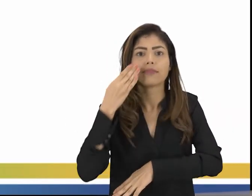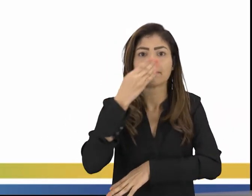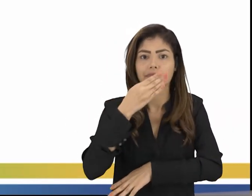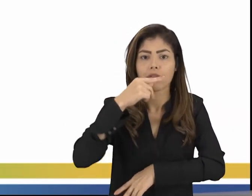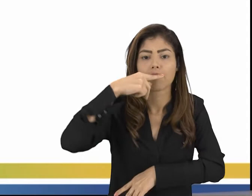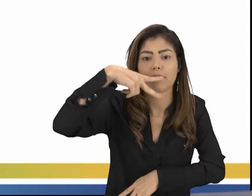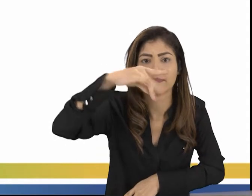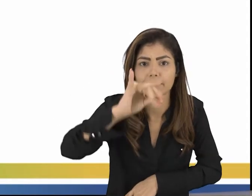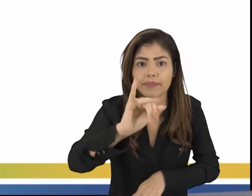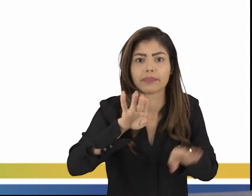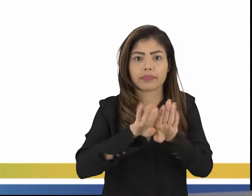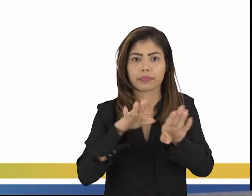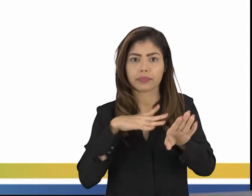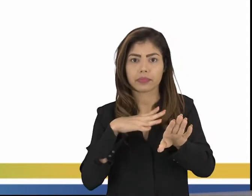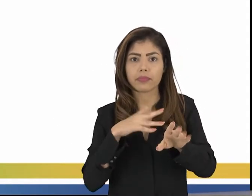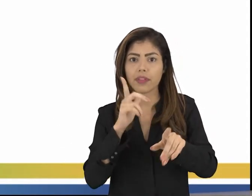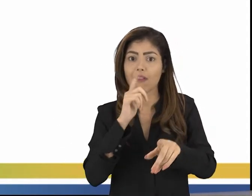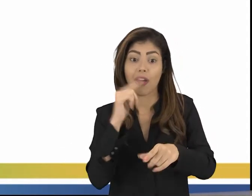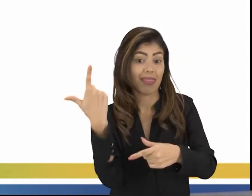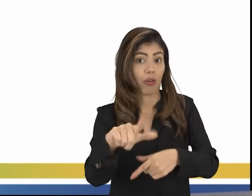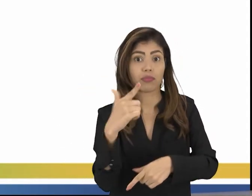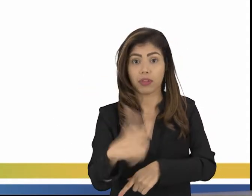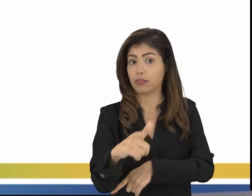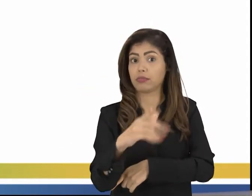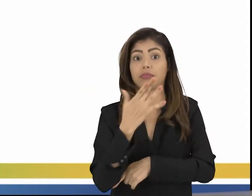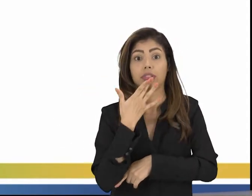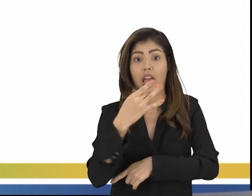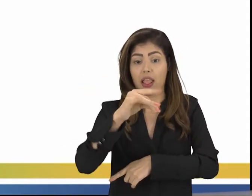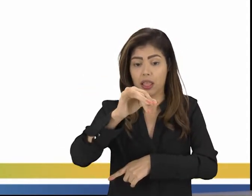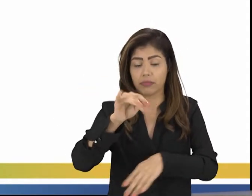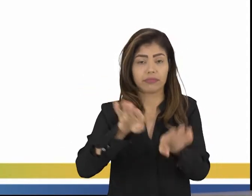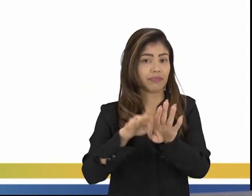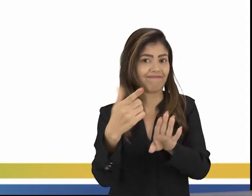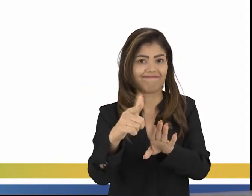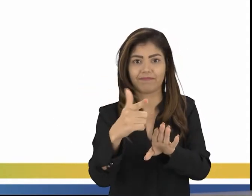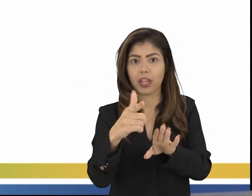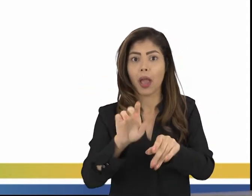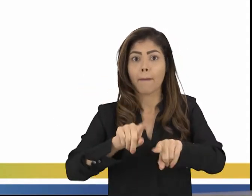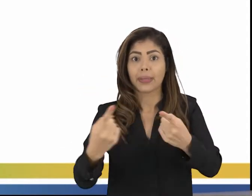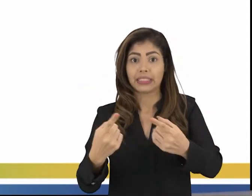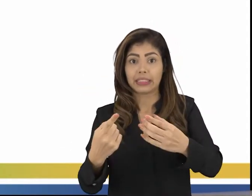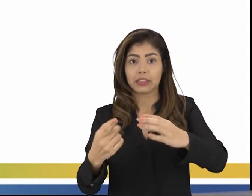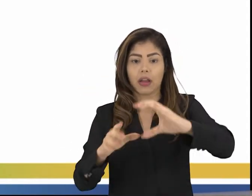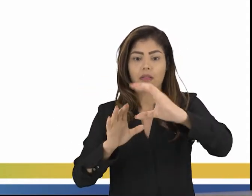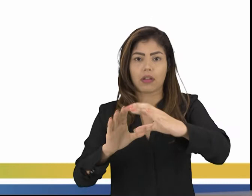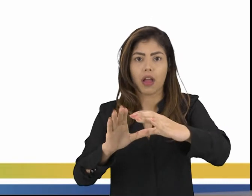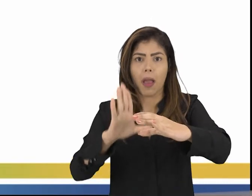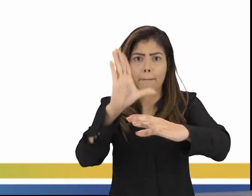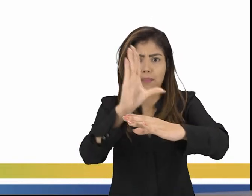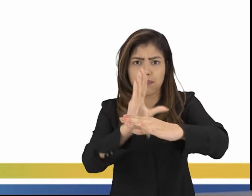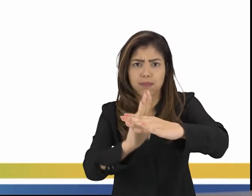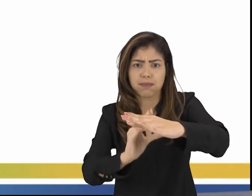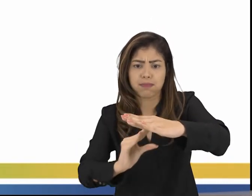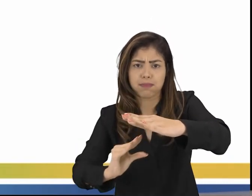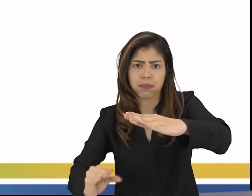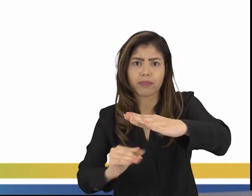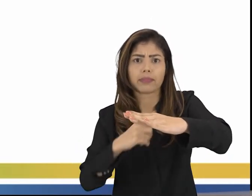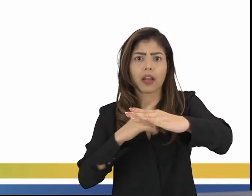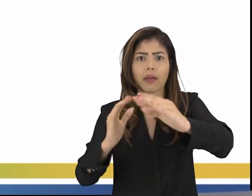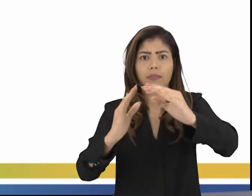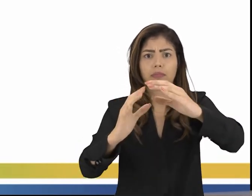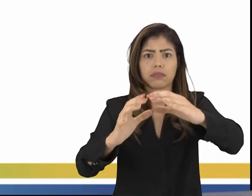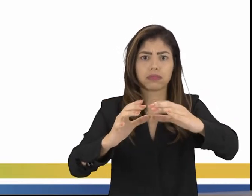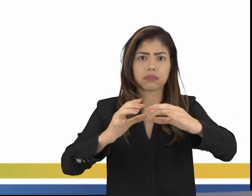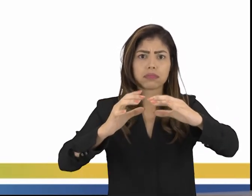ele é formado de água sem sal. Na verdade, o congelamento aconteceu, mas foi preciso baixíssimas temperaturas para fazer com